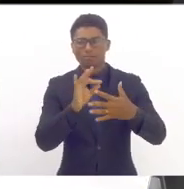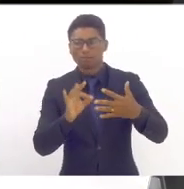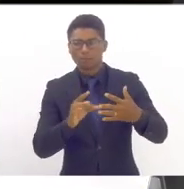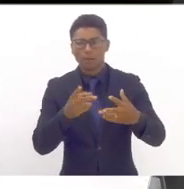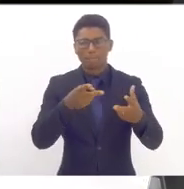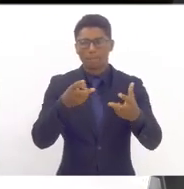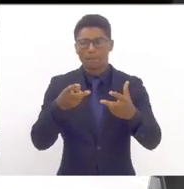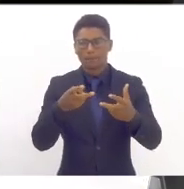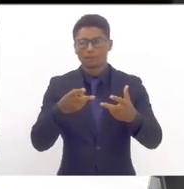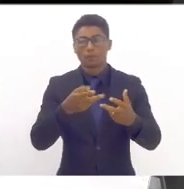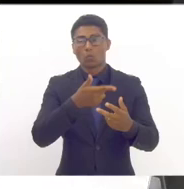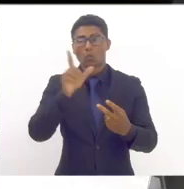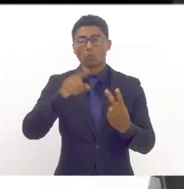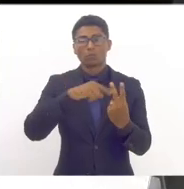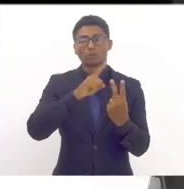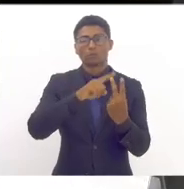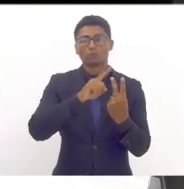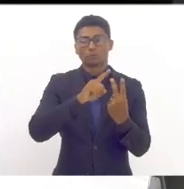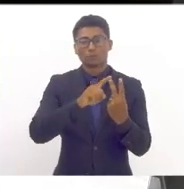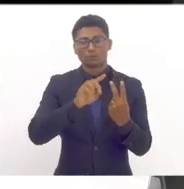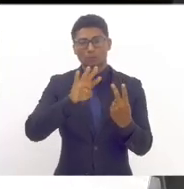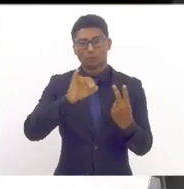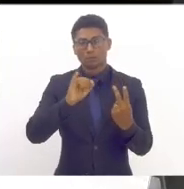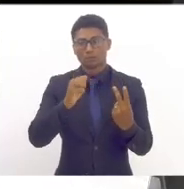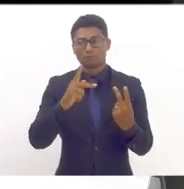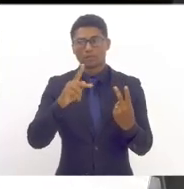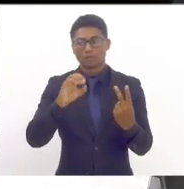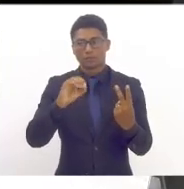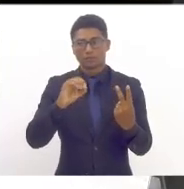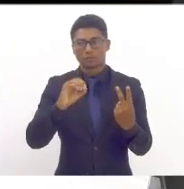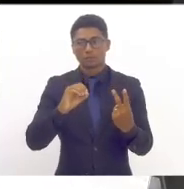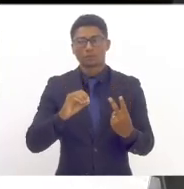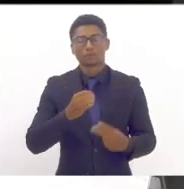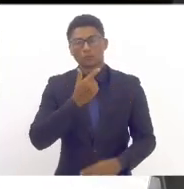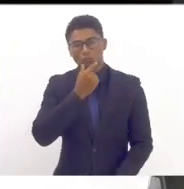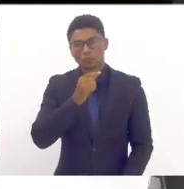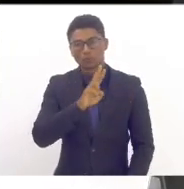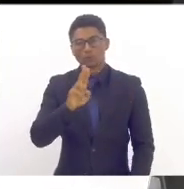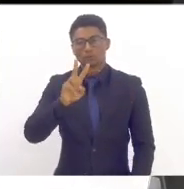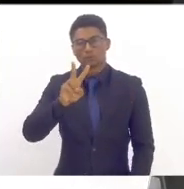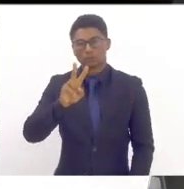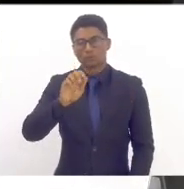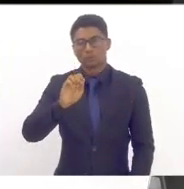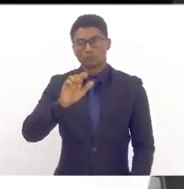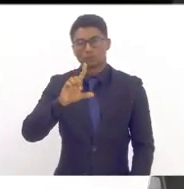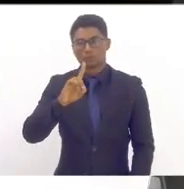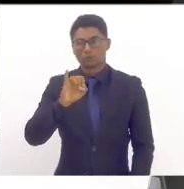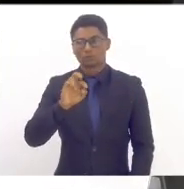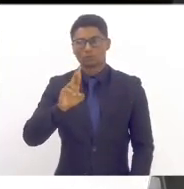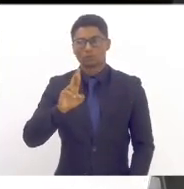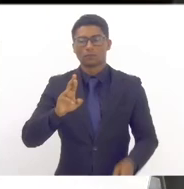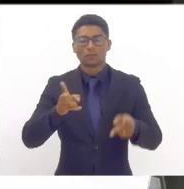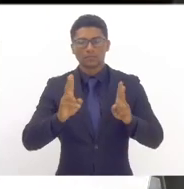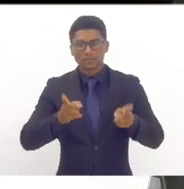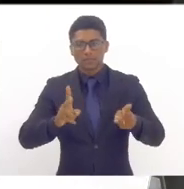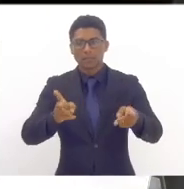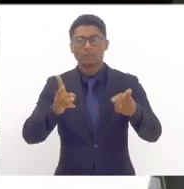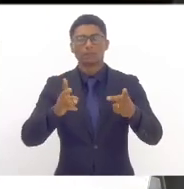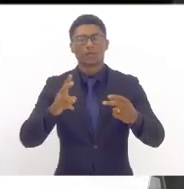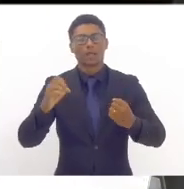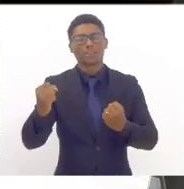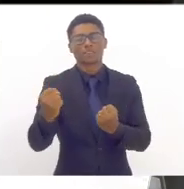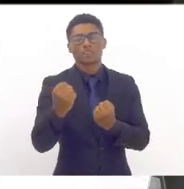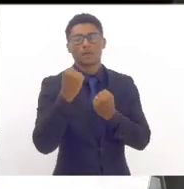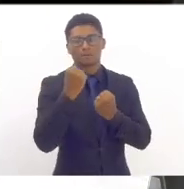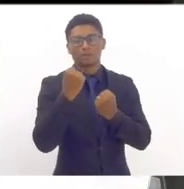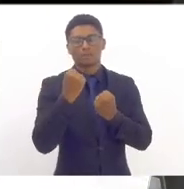referência aqui, bispo emérito do Rio de Janeiro, Valdir Calheiros Novaes, que foi um grande defensor também